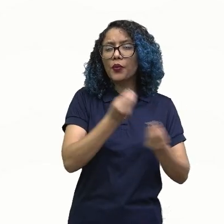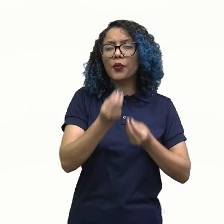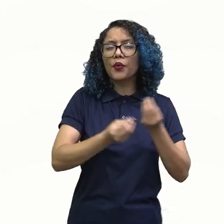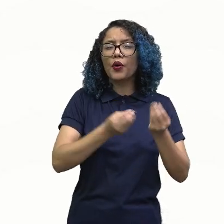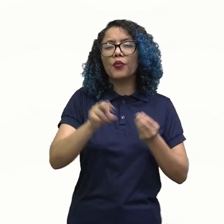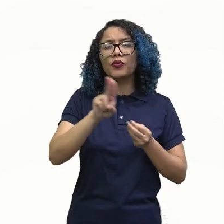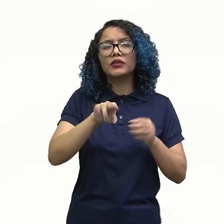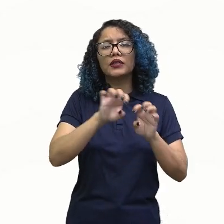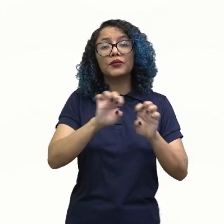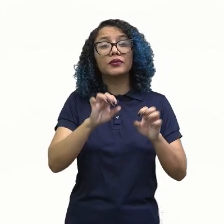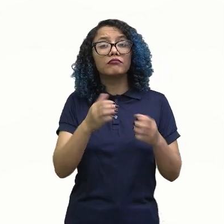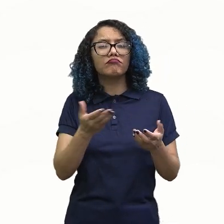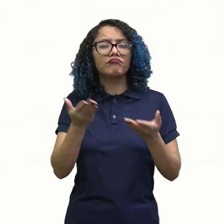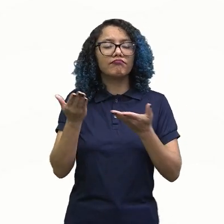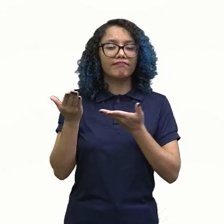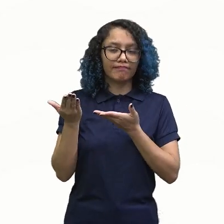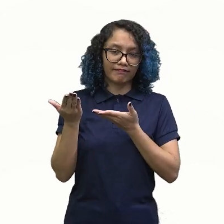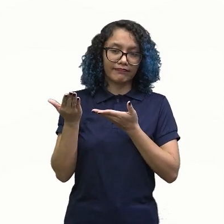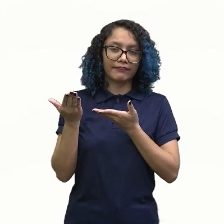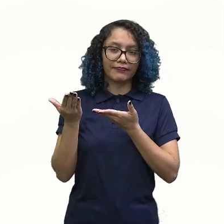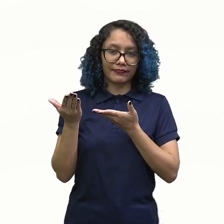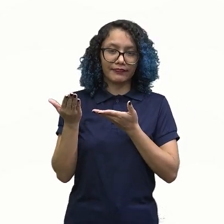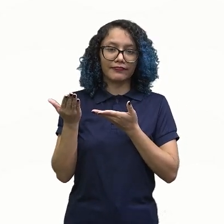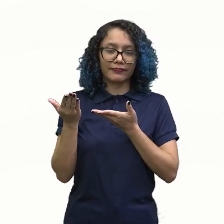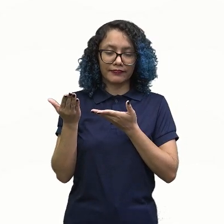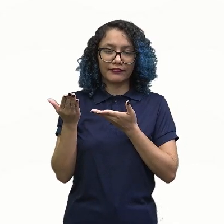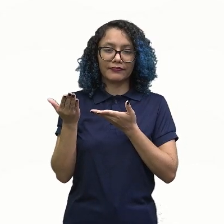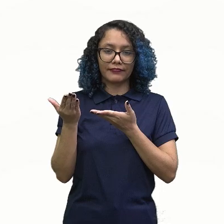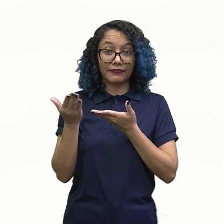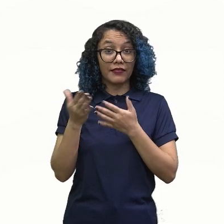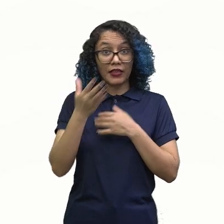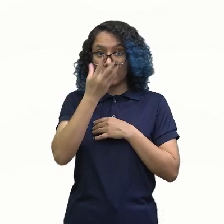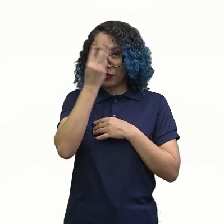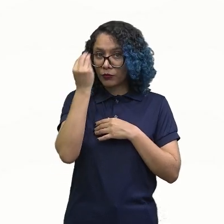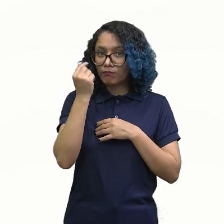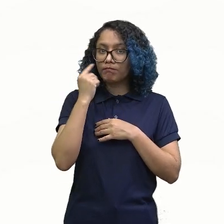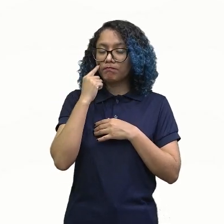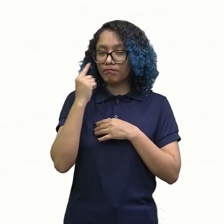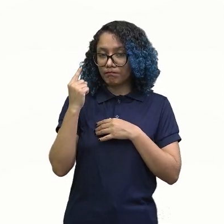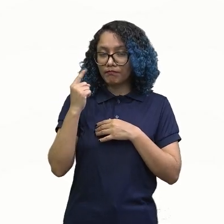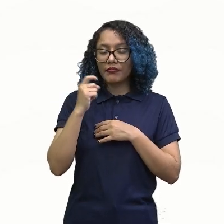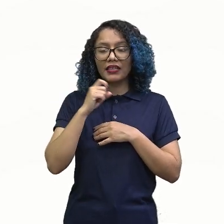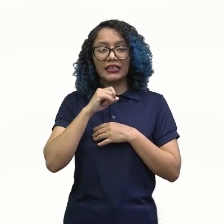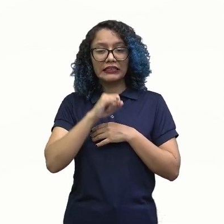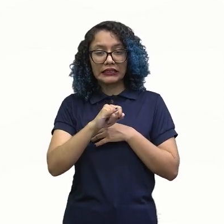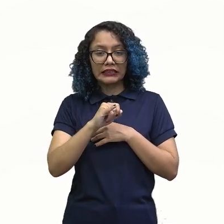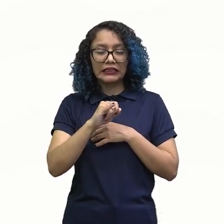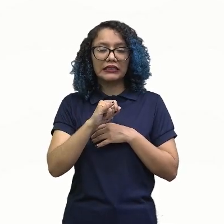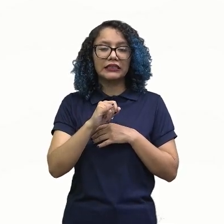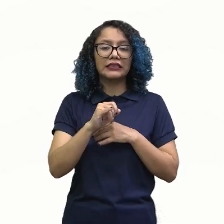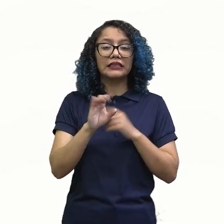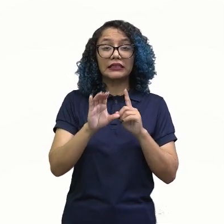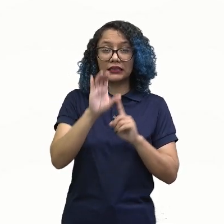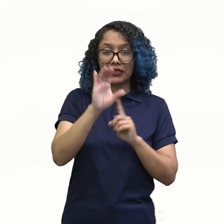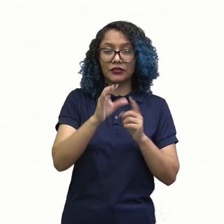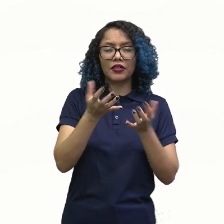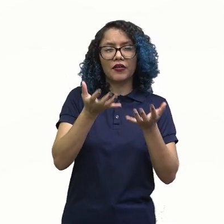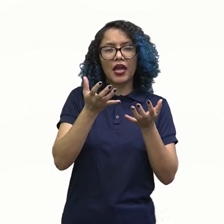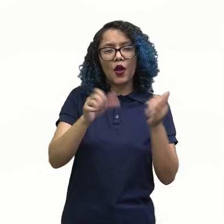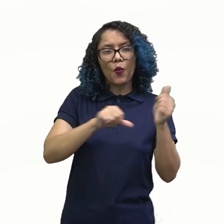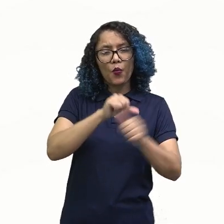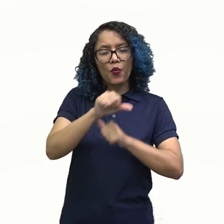irei utilizar esta equação. Então, não esqueçam, se eu tiver em Celsius e